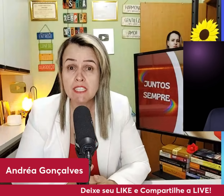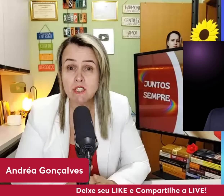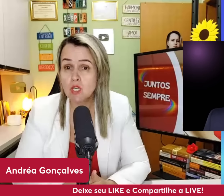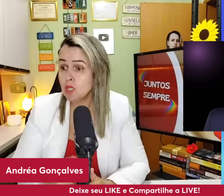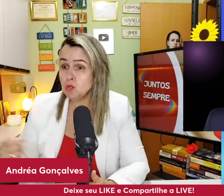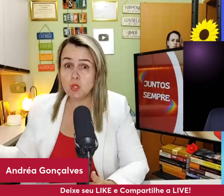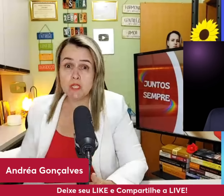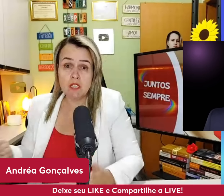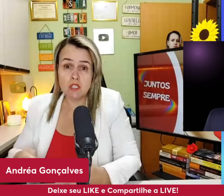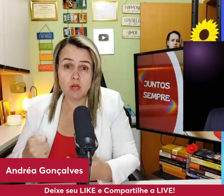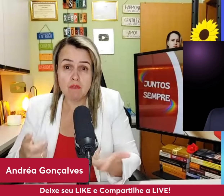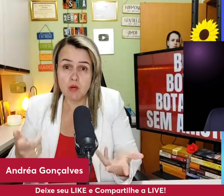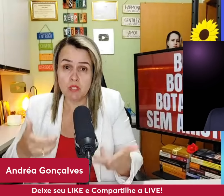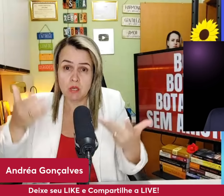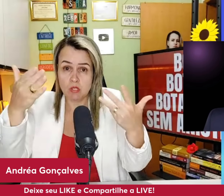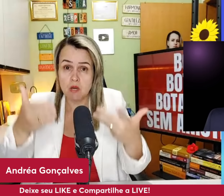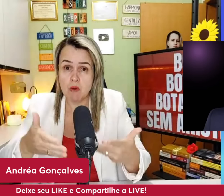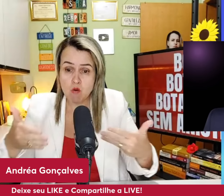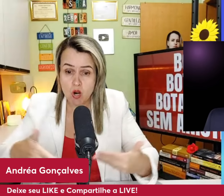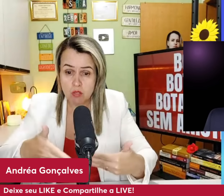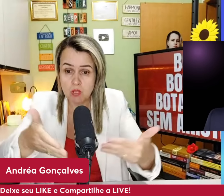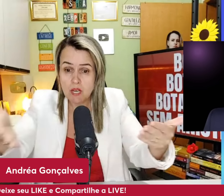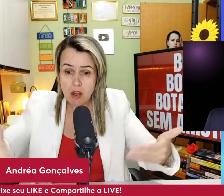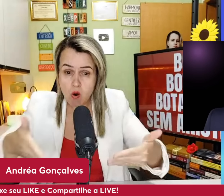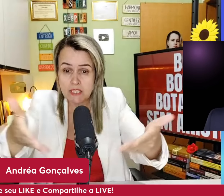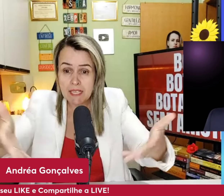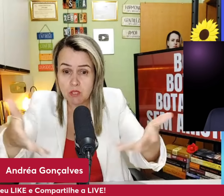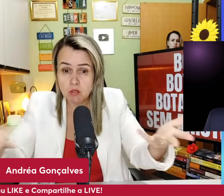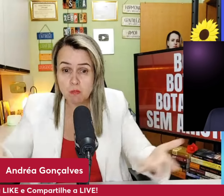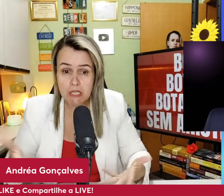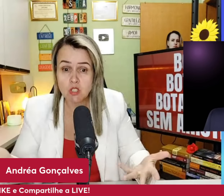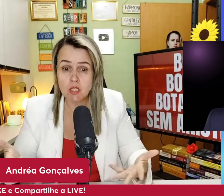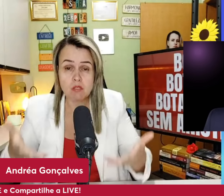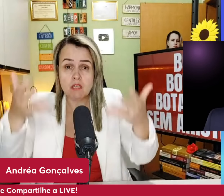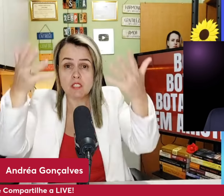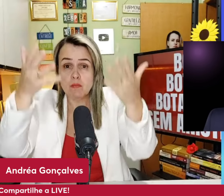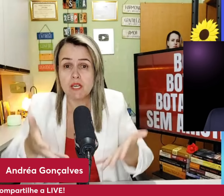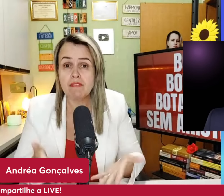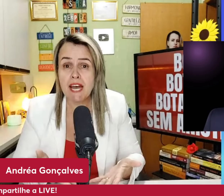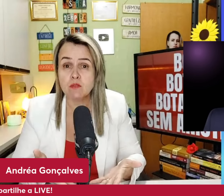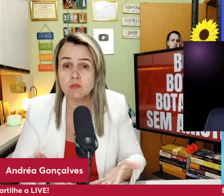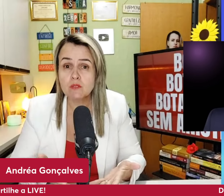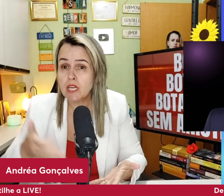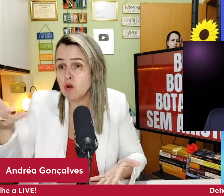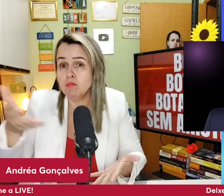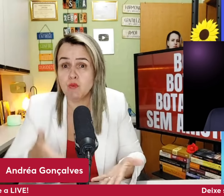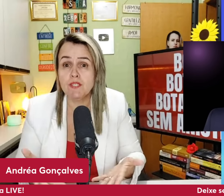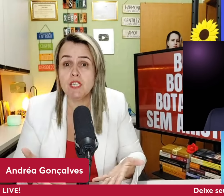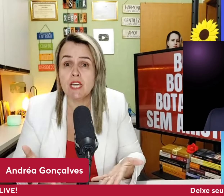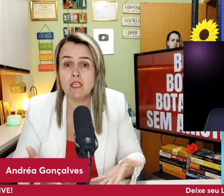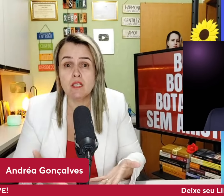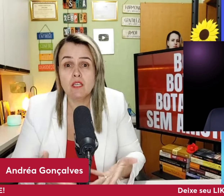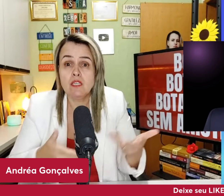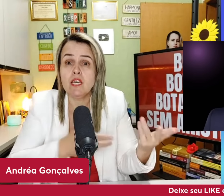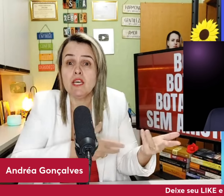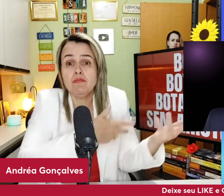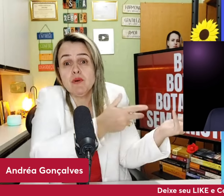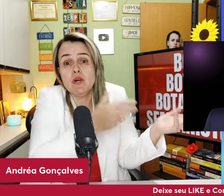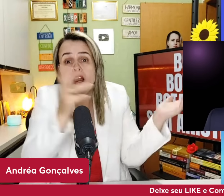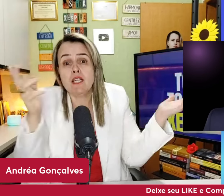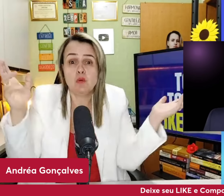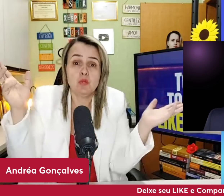solidariedade e o Juiz Eleitoral falou não se é um acordo acordado entre os partidos tem que ser observado é como se fosse lei e